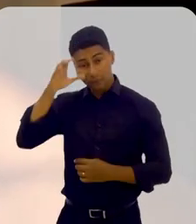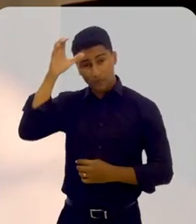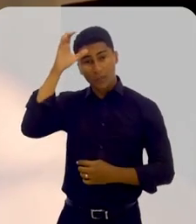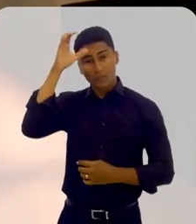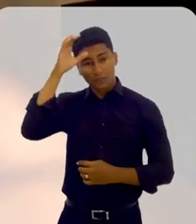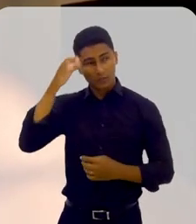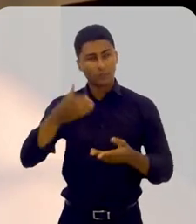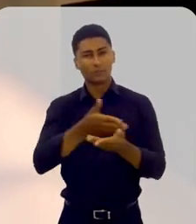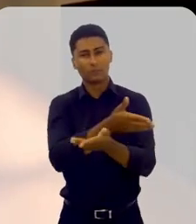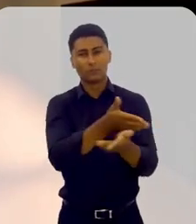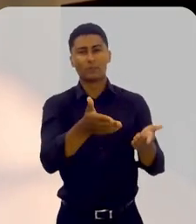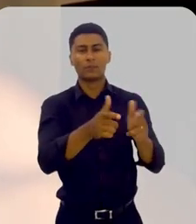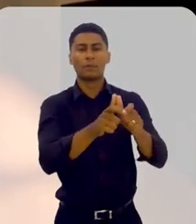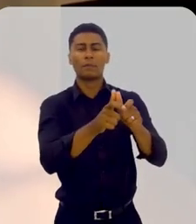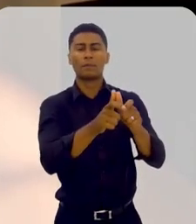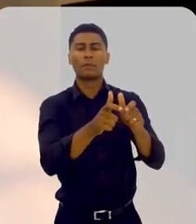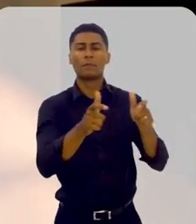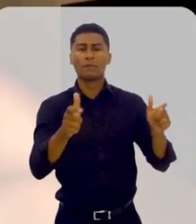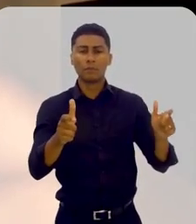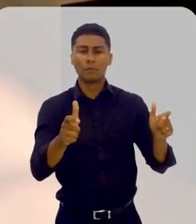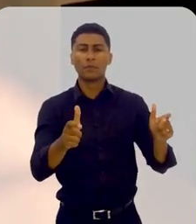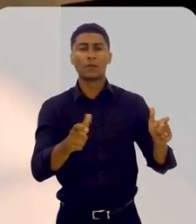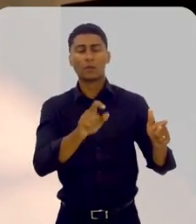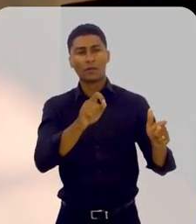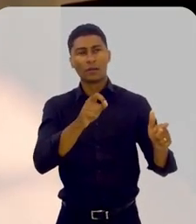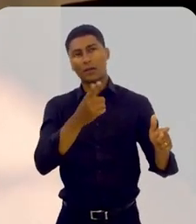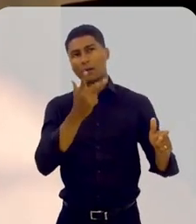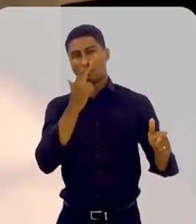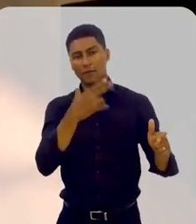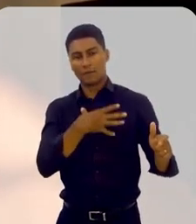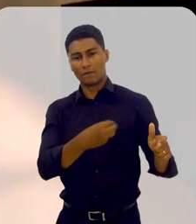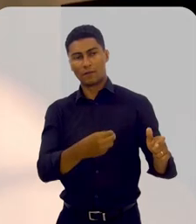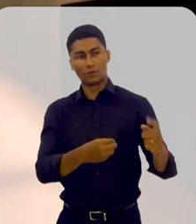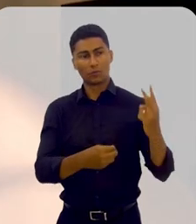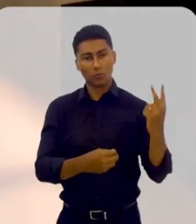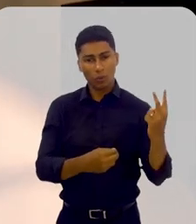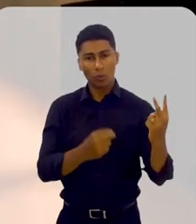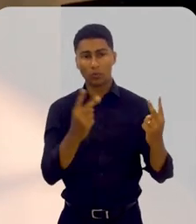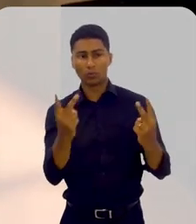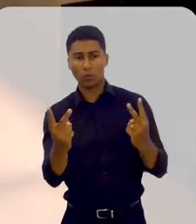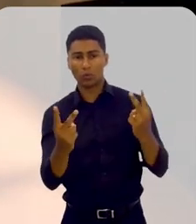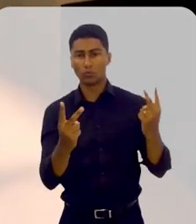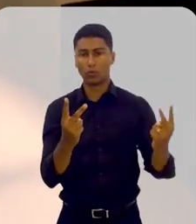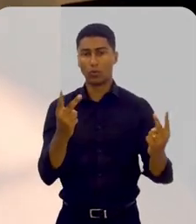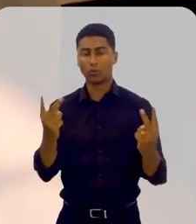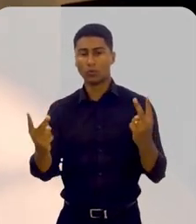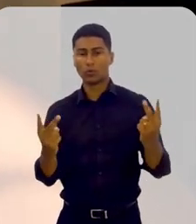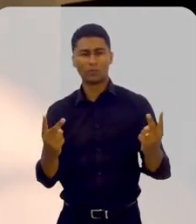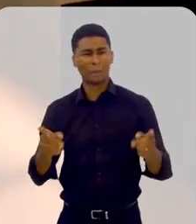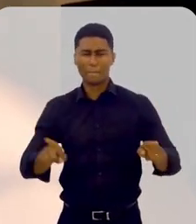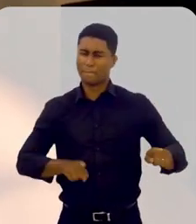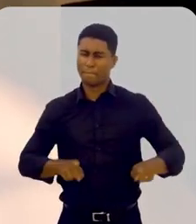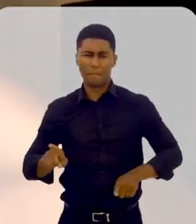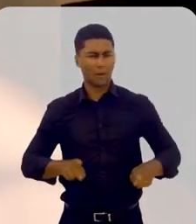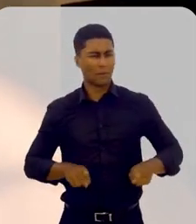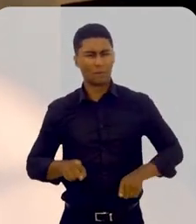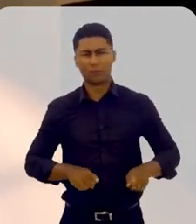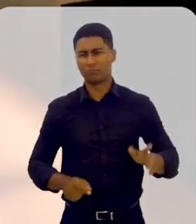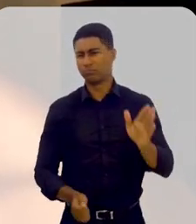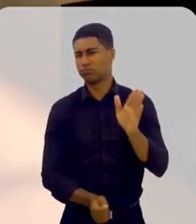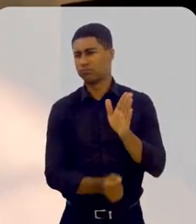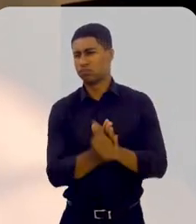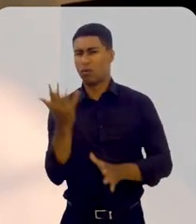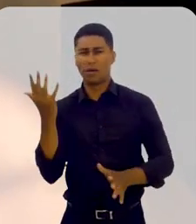Meus tios, a maioria teve pelo menos dois filhos, né? Tem uma tia que teve cinco. Eu tinha muitos primos, muitos